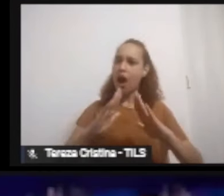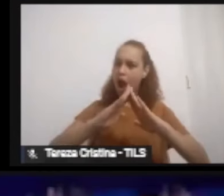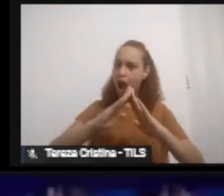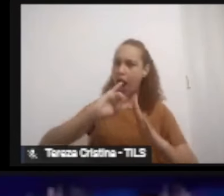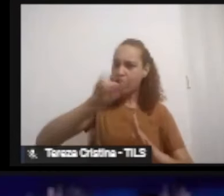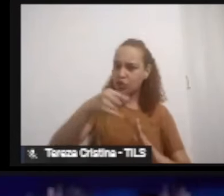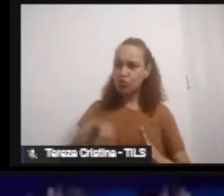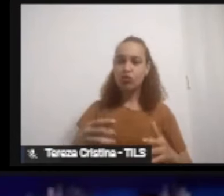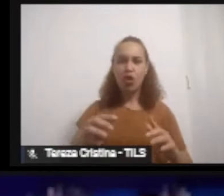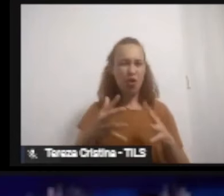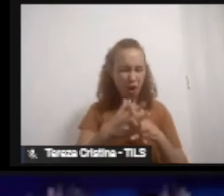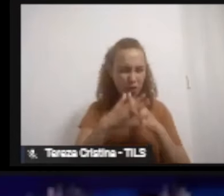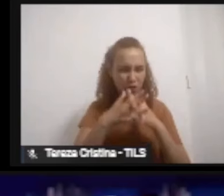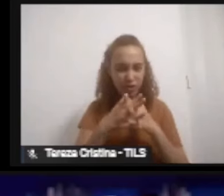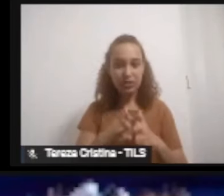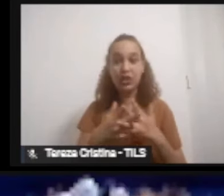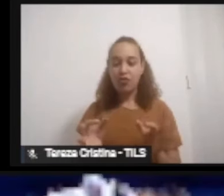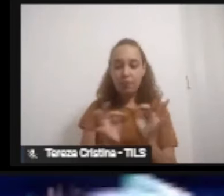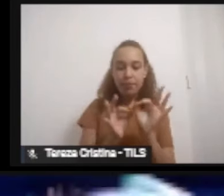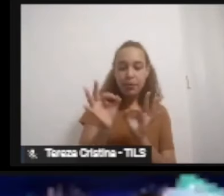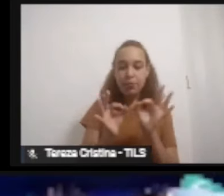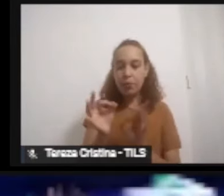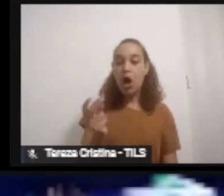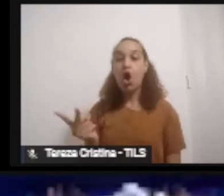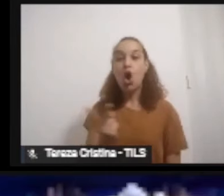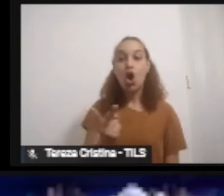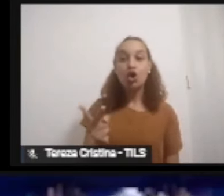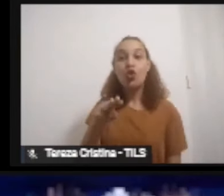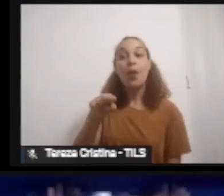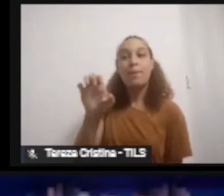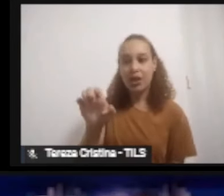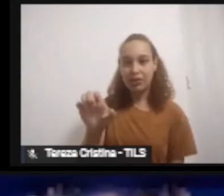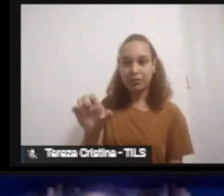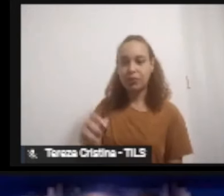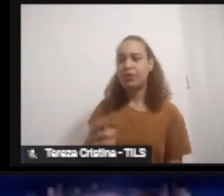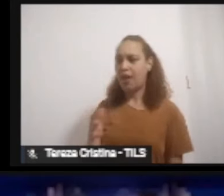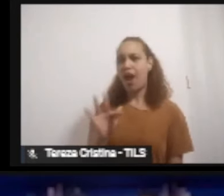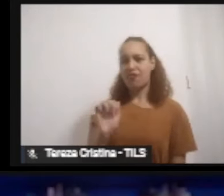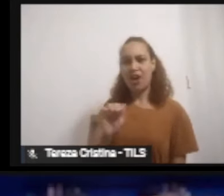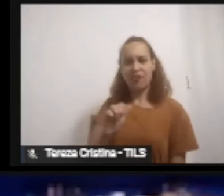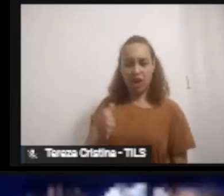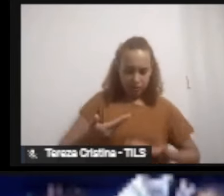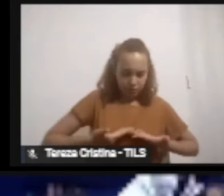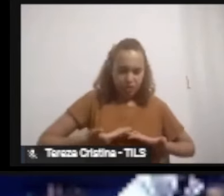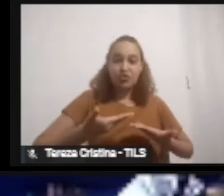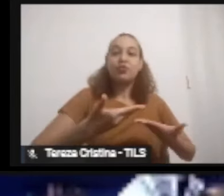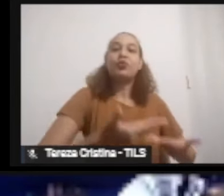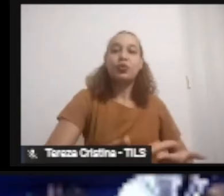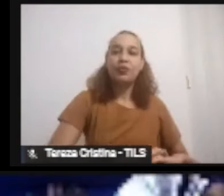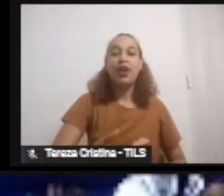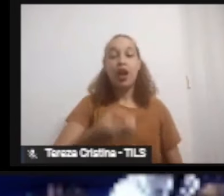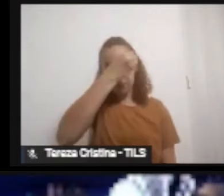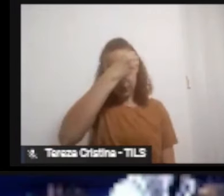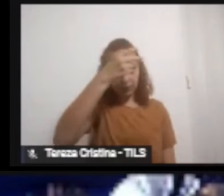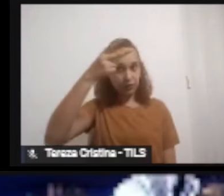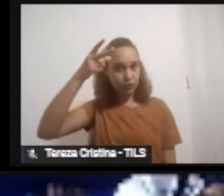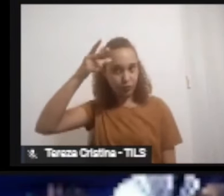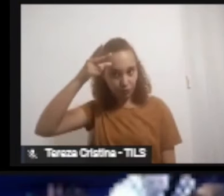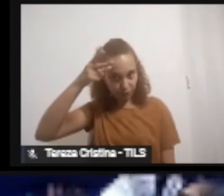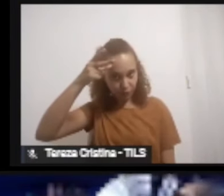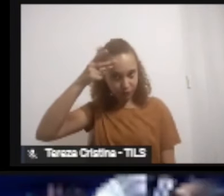mães, né? Porque Fafá que me fez esse convite, a Prefeitura de Curitiba pediu para Fafá